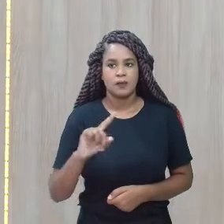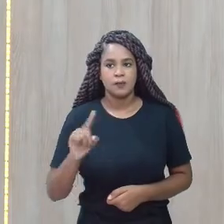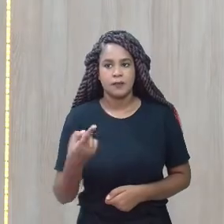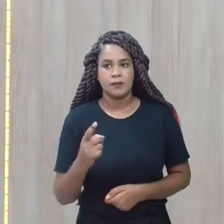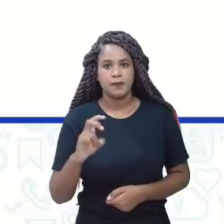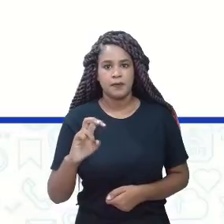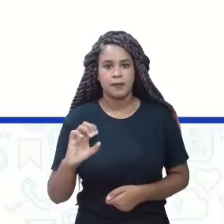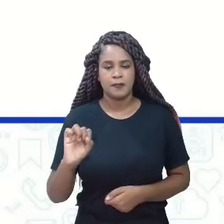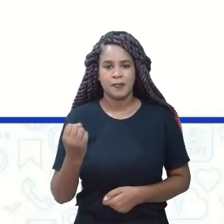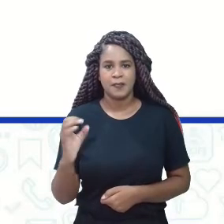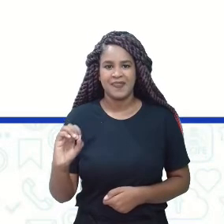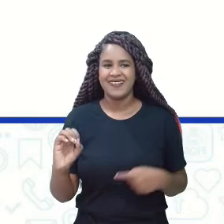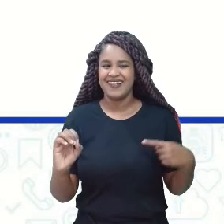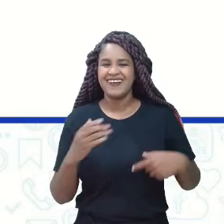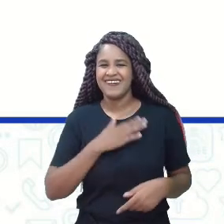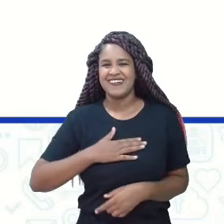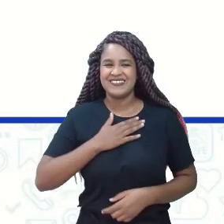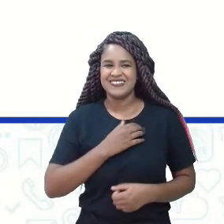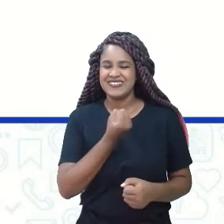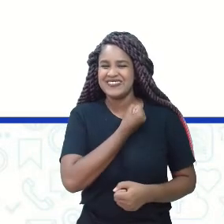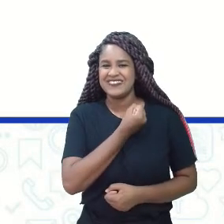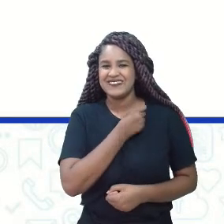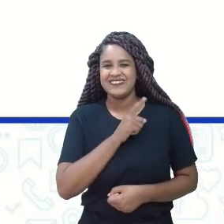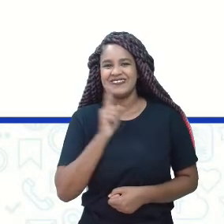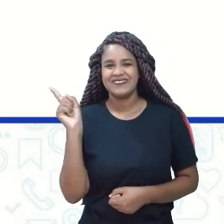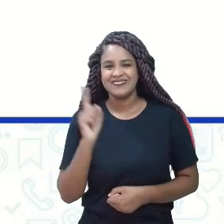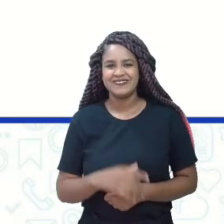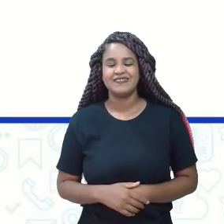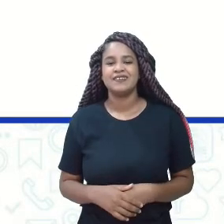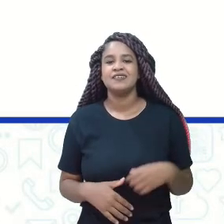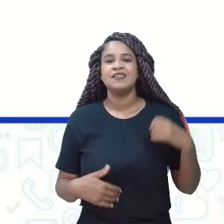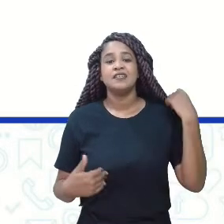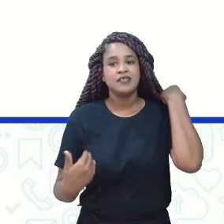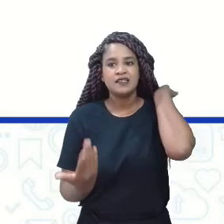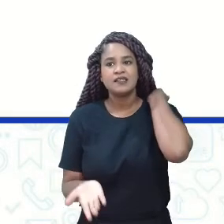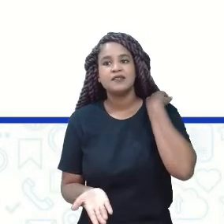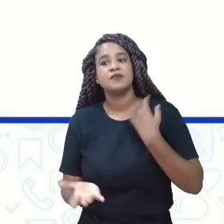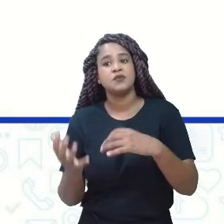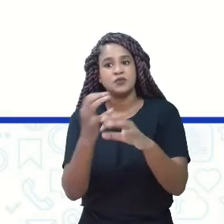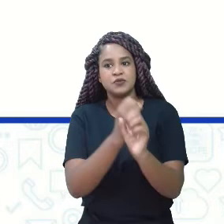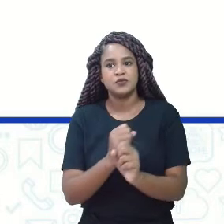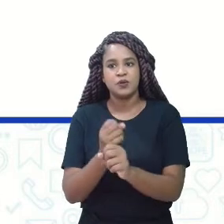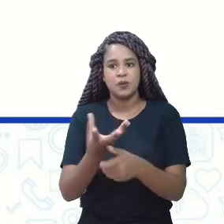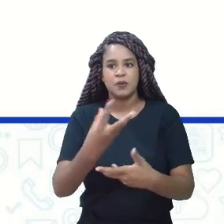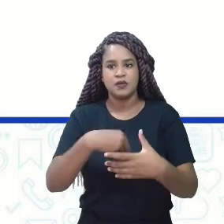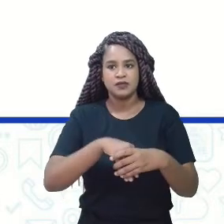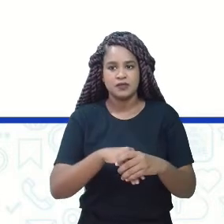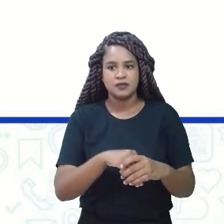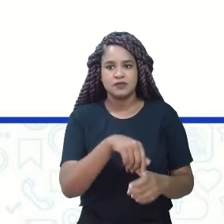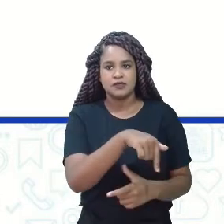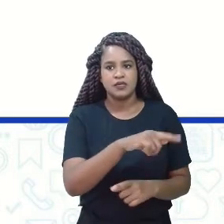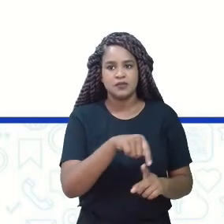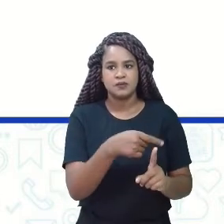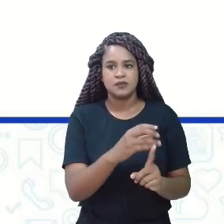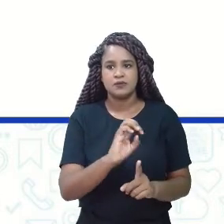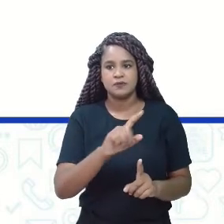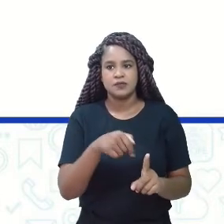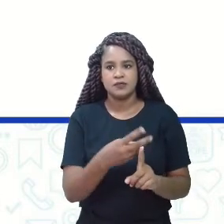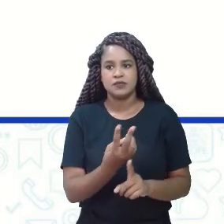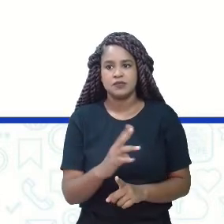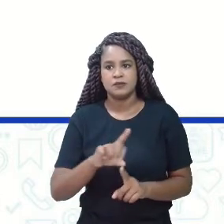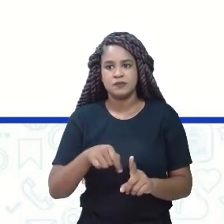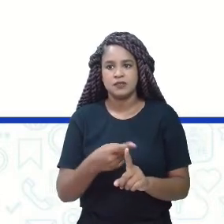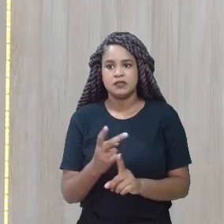703.580, gostei desse número, viu, professor? Quando a gente faz a soma dele, dá 23. 23 não é um número que dá para